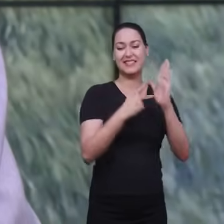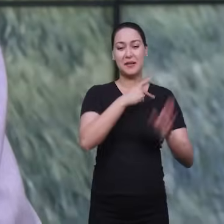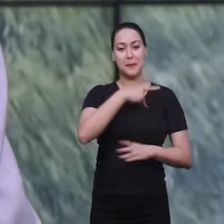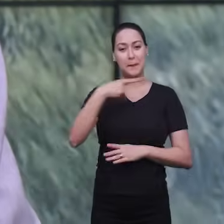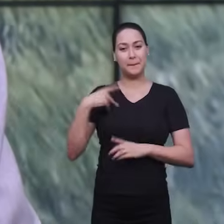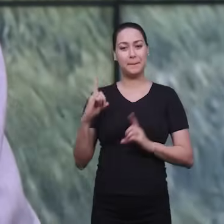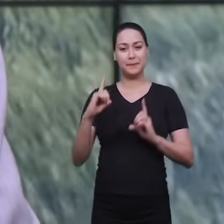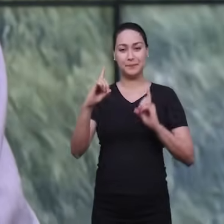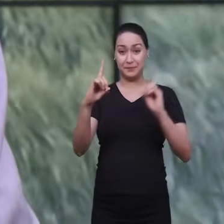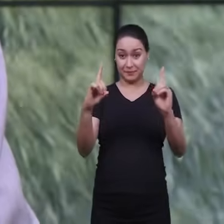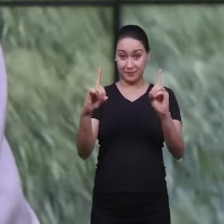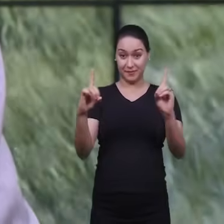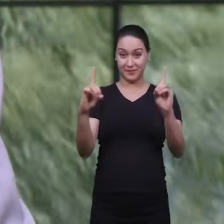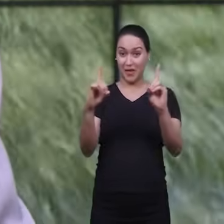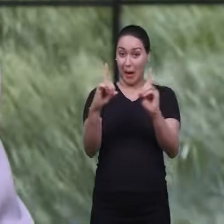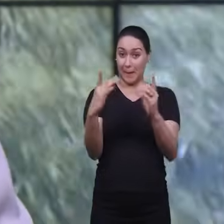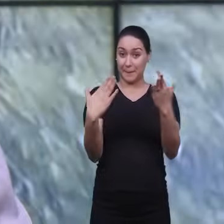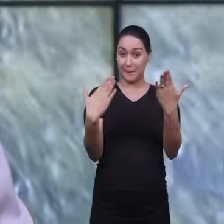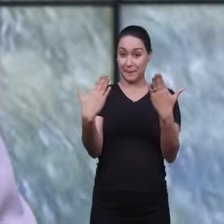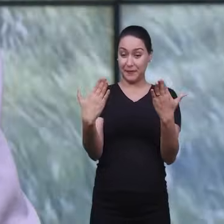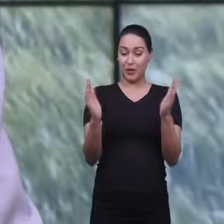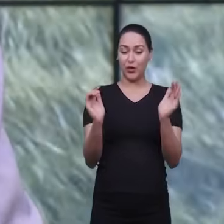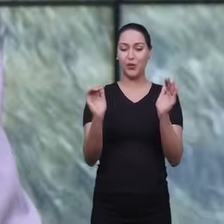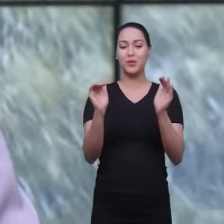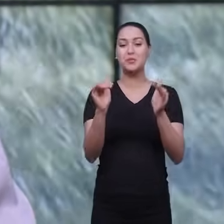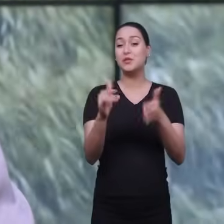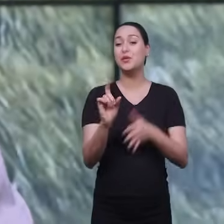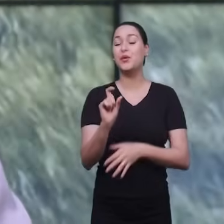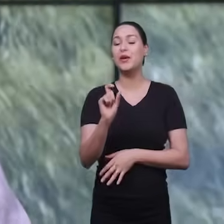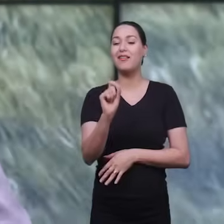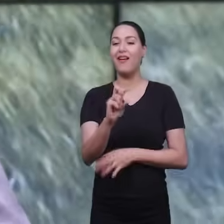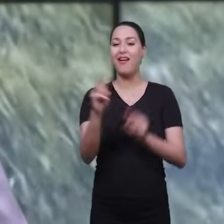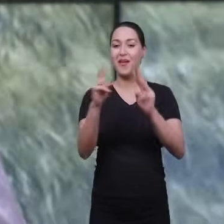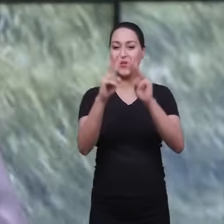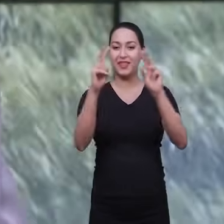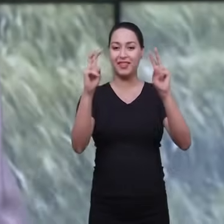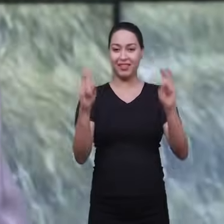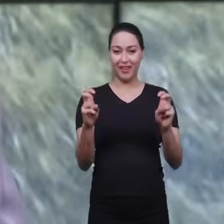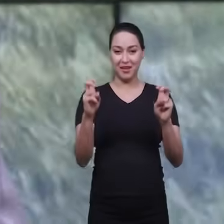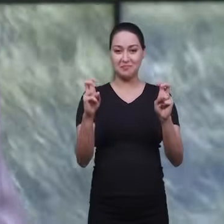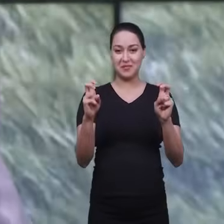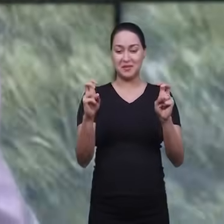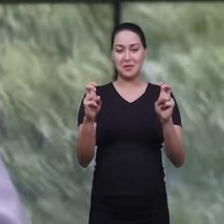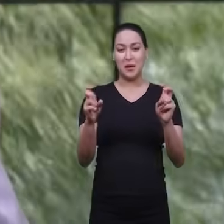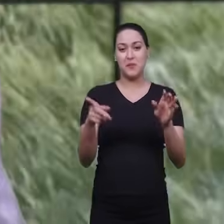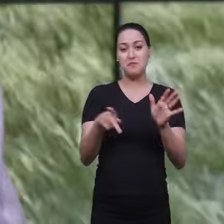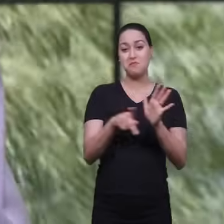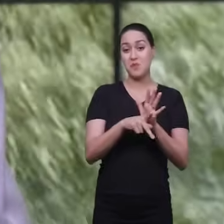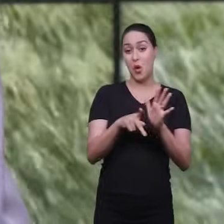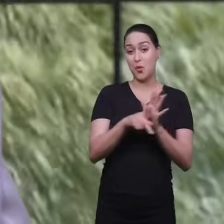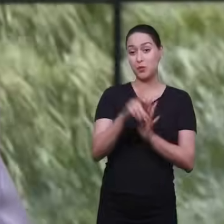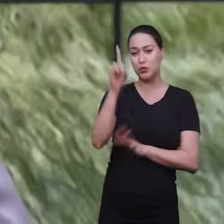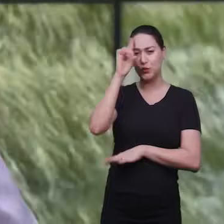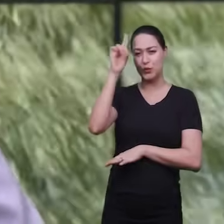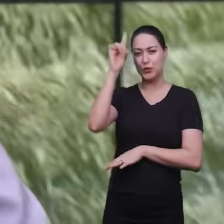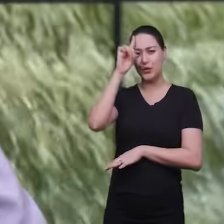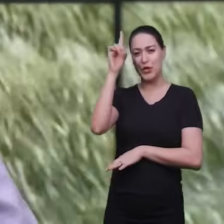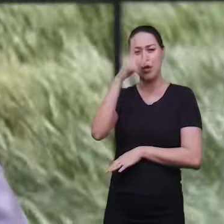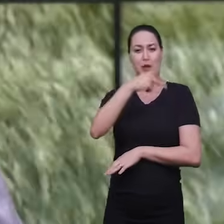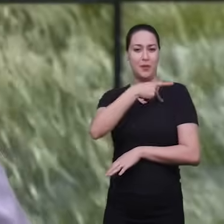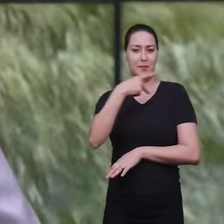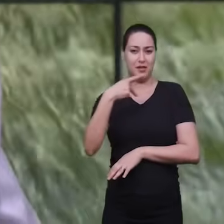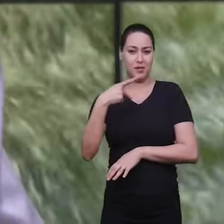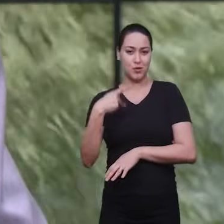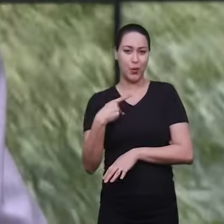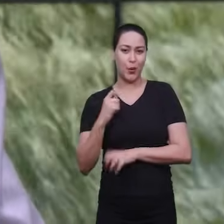é um programa que tem por objetivo trazer aqui temas que são feitos ao dia a dia do Ministério do